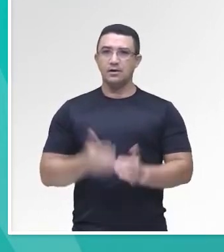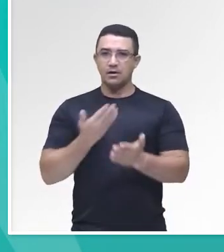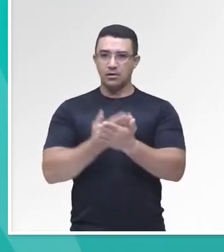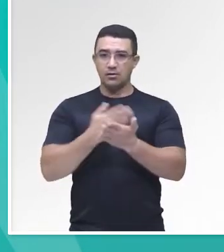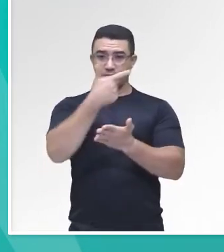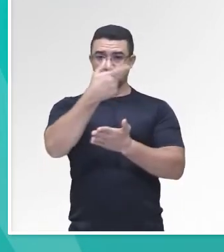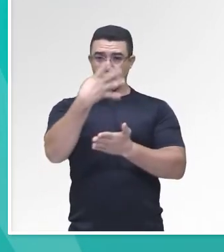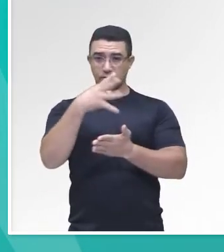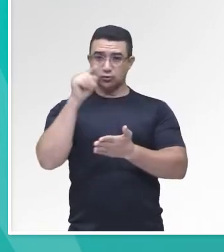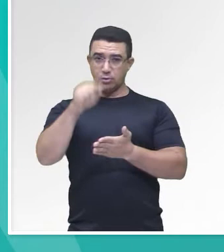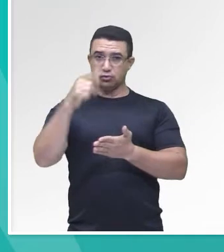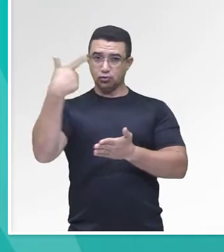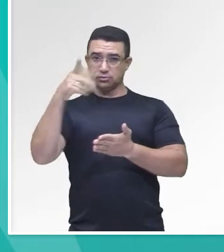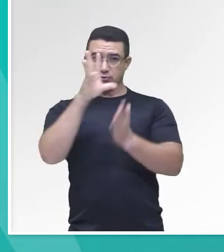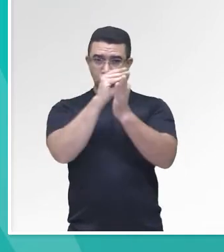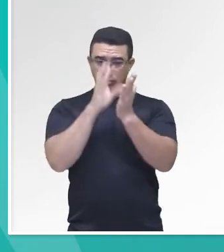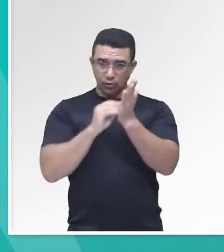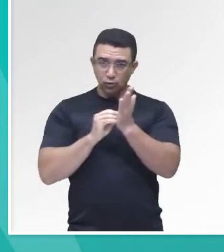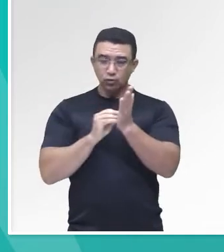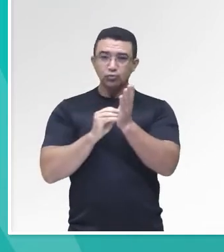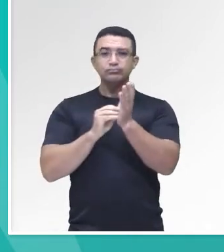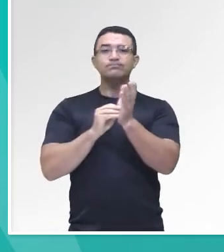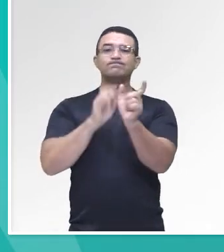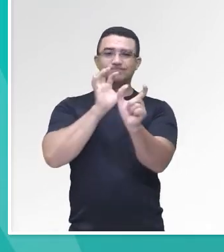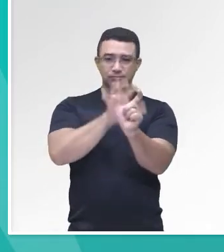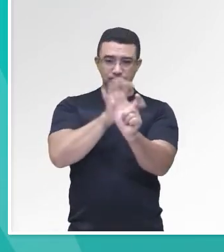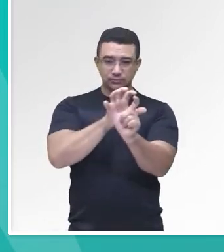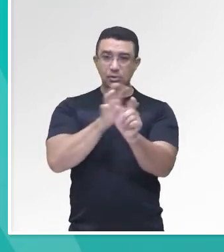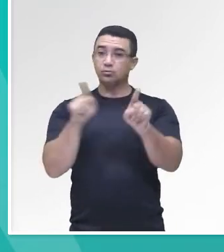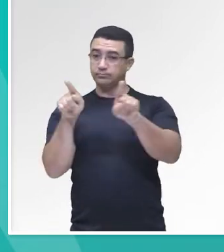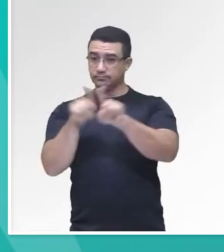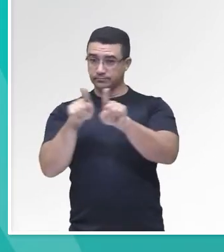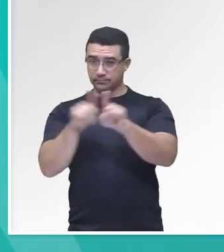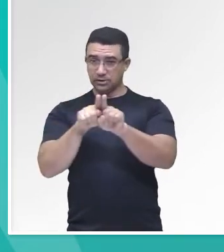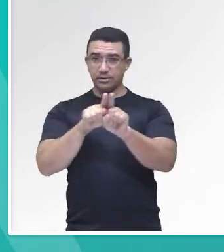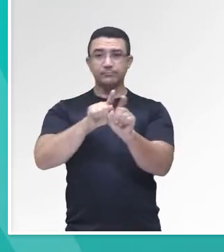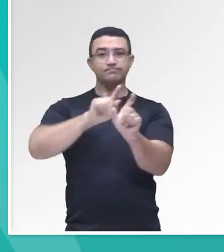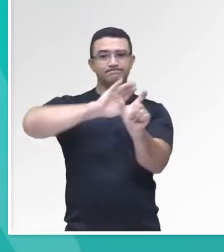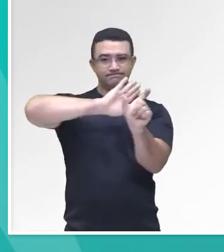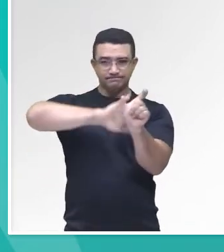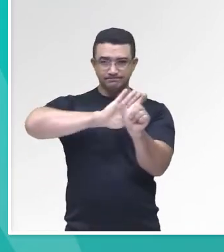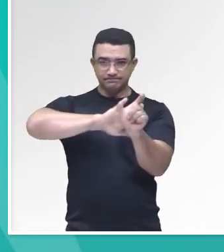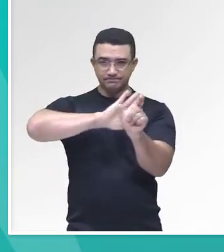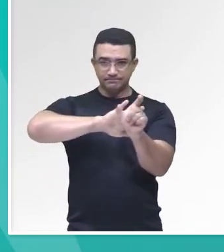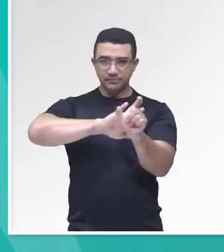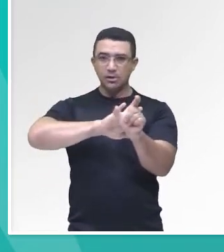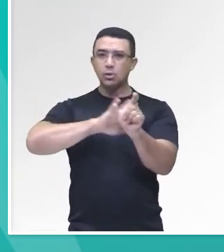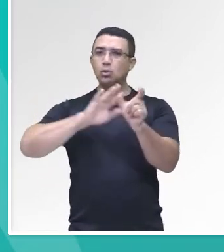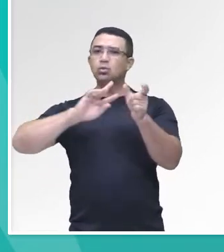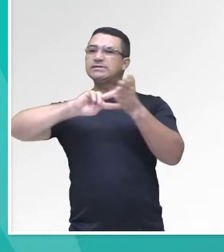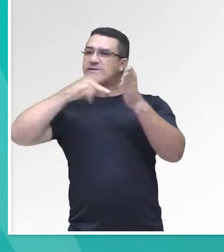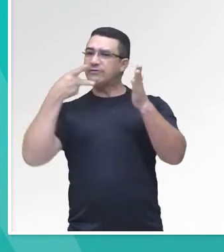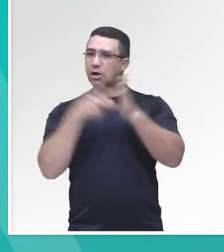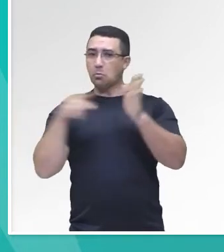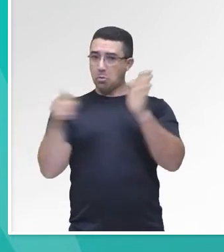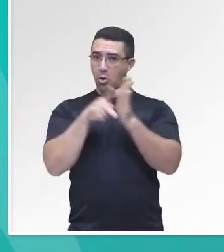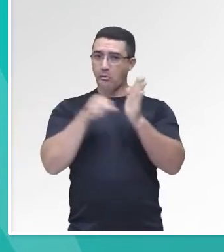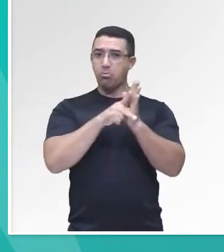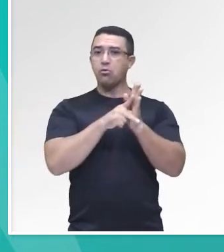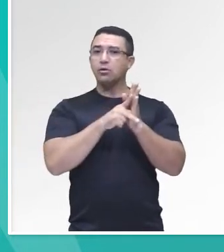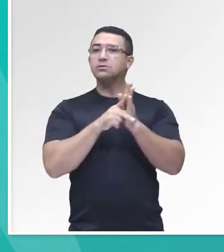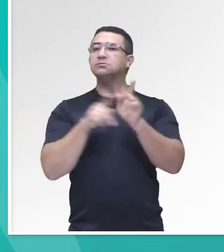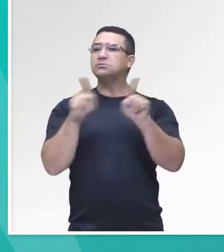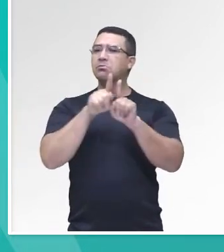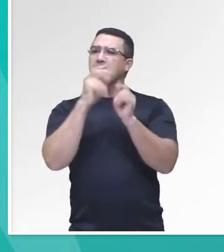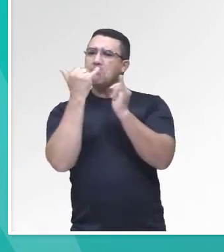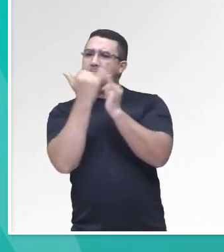Aula 24.2, conteúdo: denotação e conotação, o sentido próprio e figurado